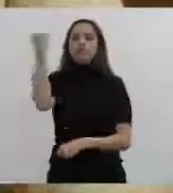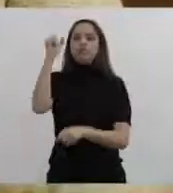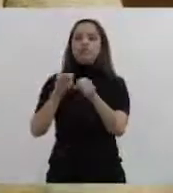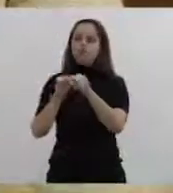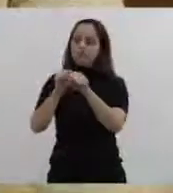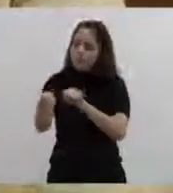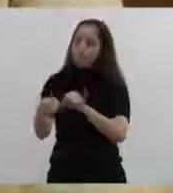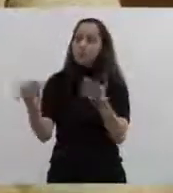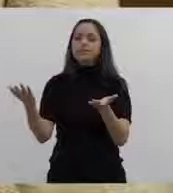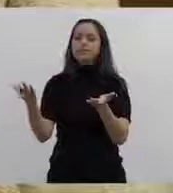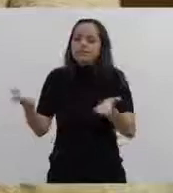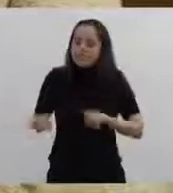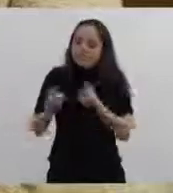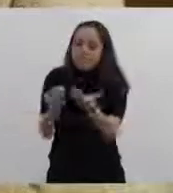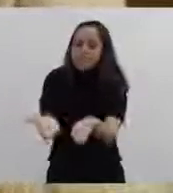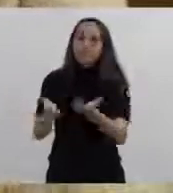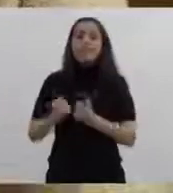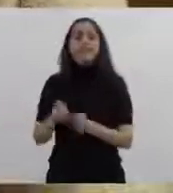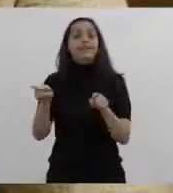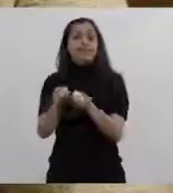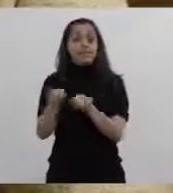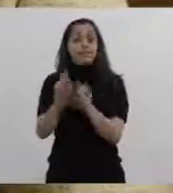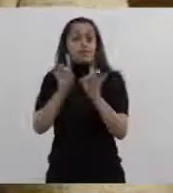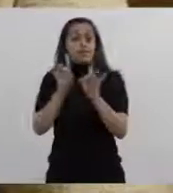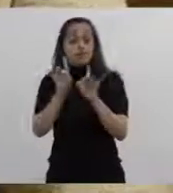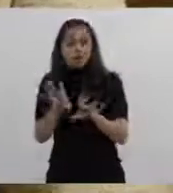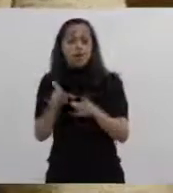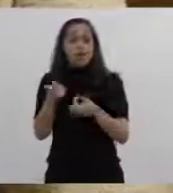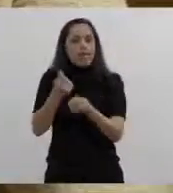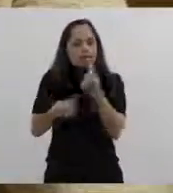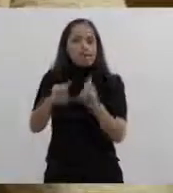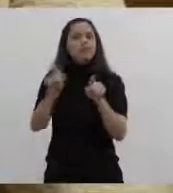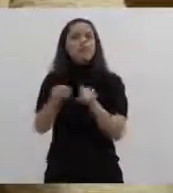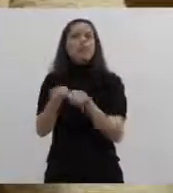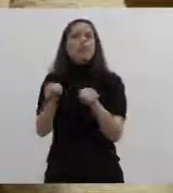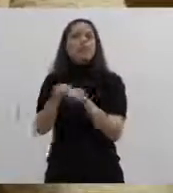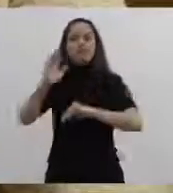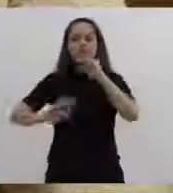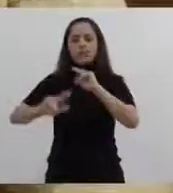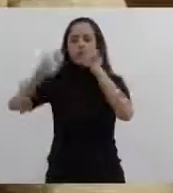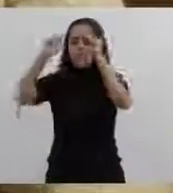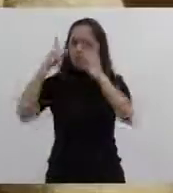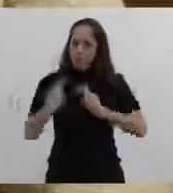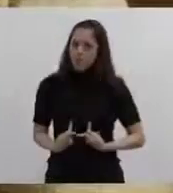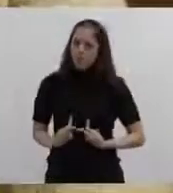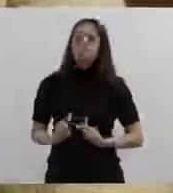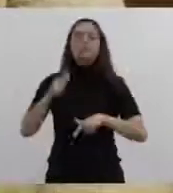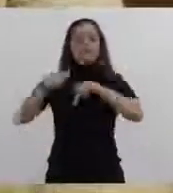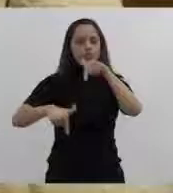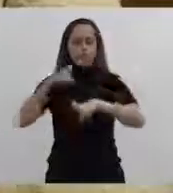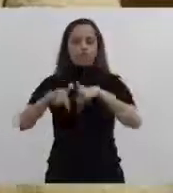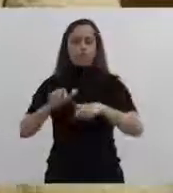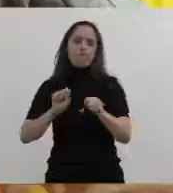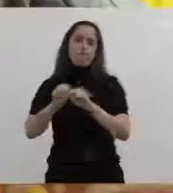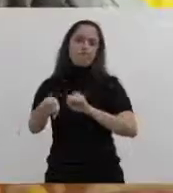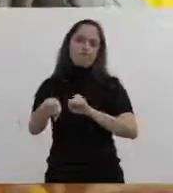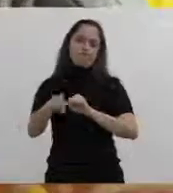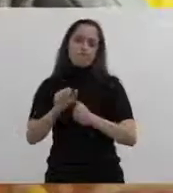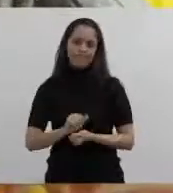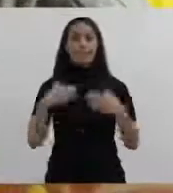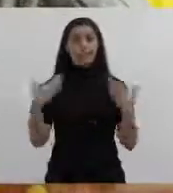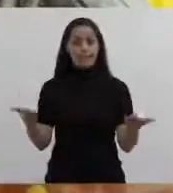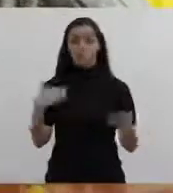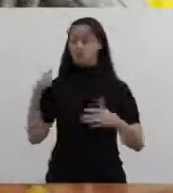Assim, acredito que isso seja fundamental, que deveria receber investimentos, não apenas econômicos, também humanos.